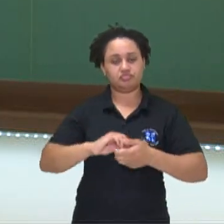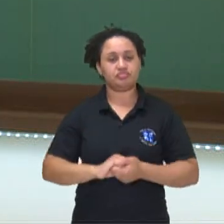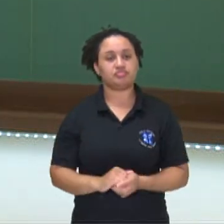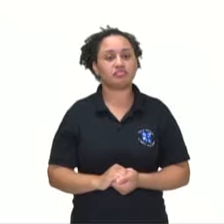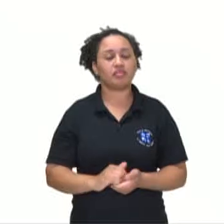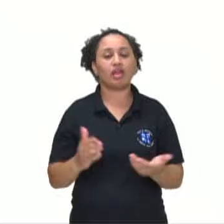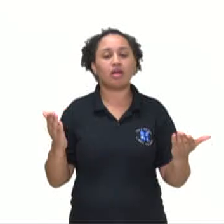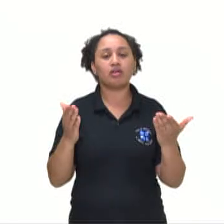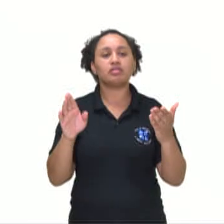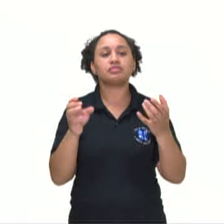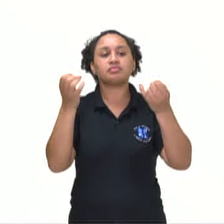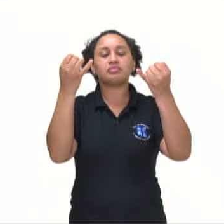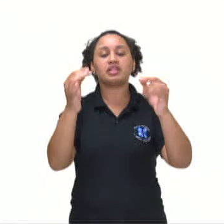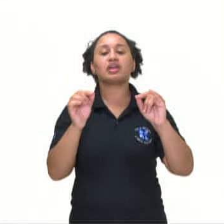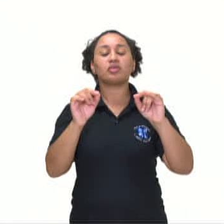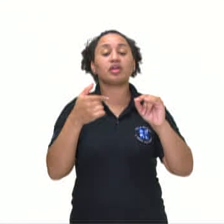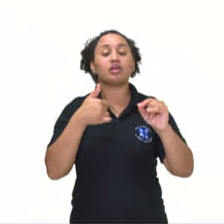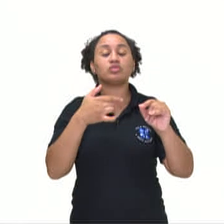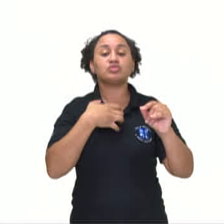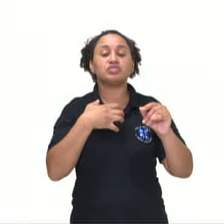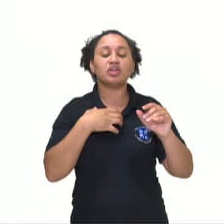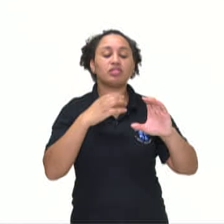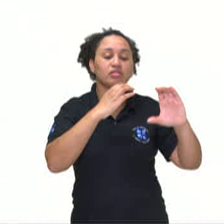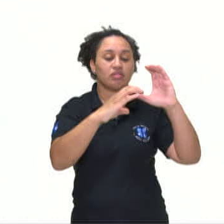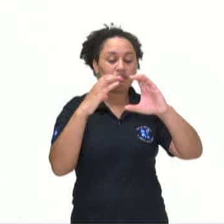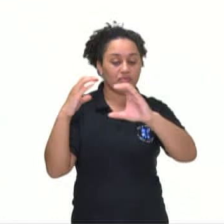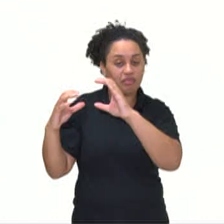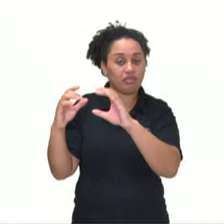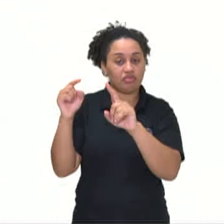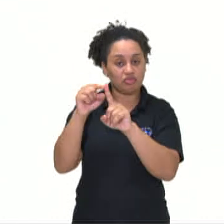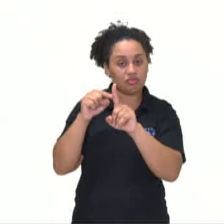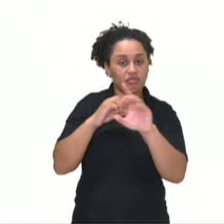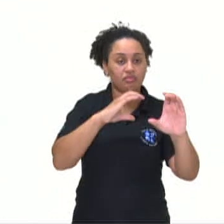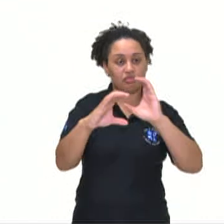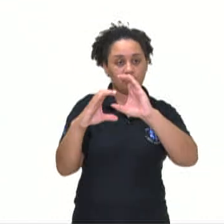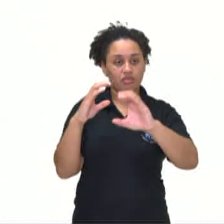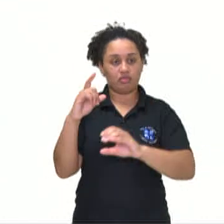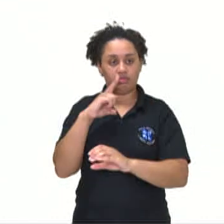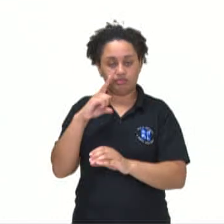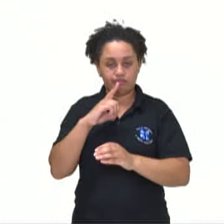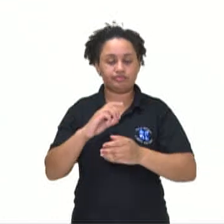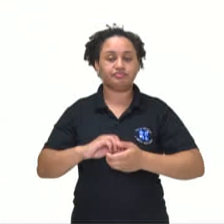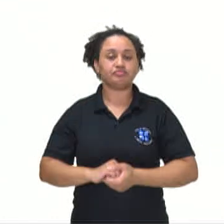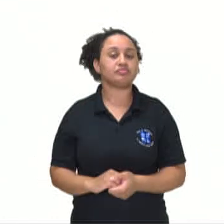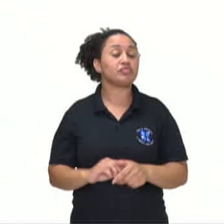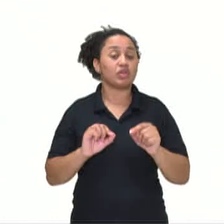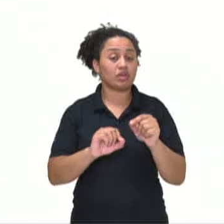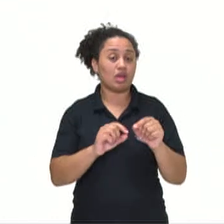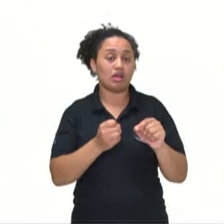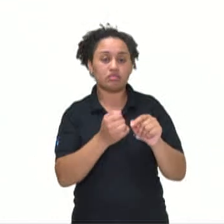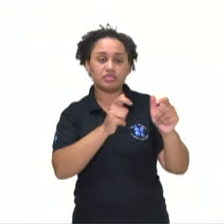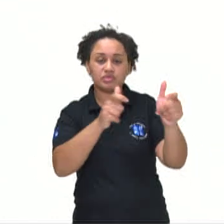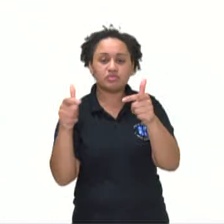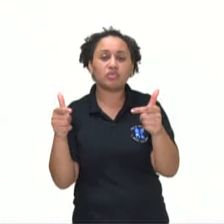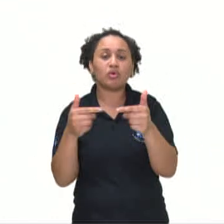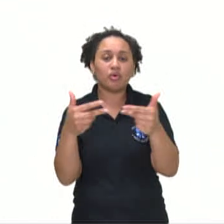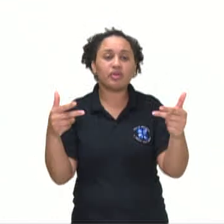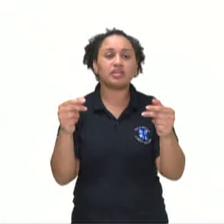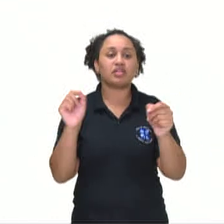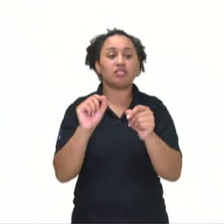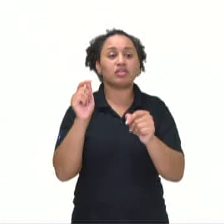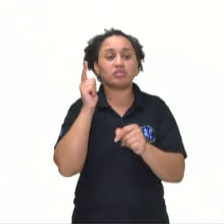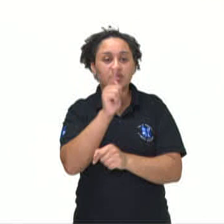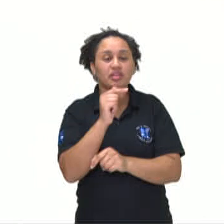na tela a gente vai falar para você sobre os meios de comunicação. O que são esses meios de comunicação? São ferramentas que possibilitam